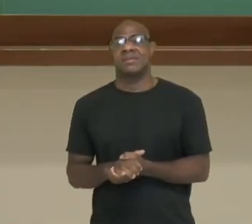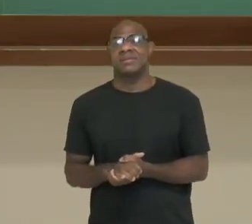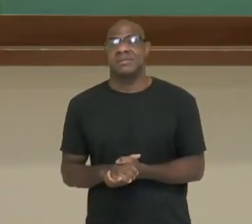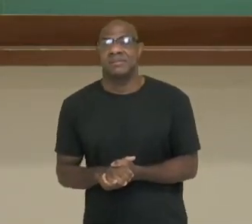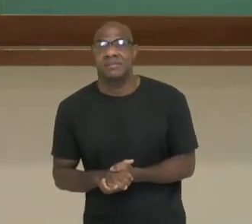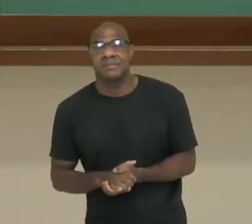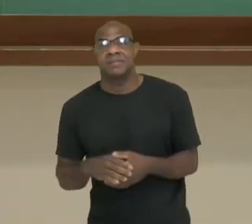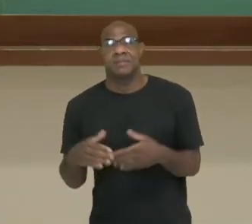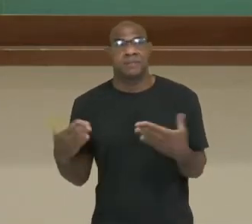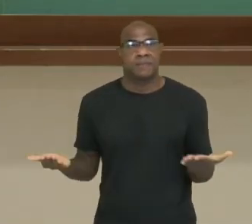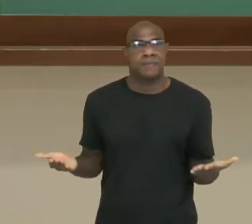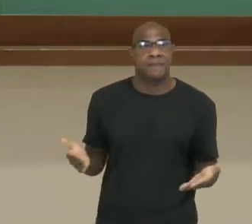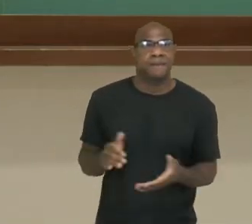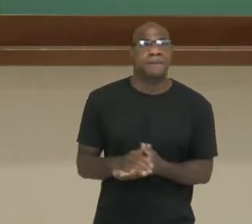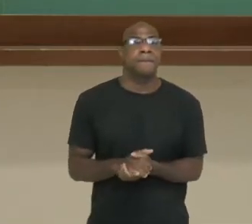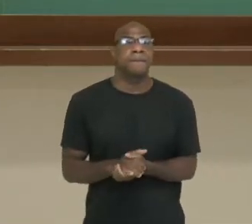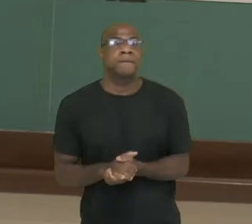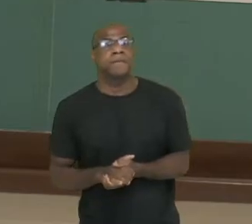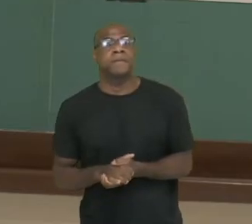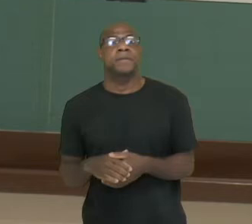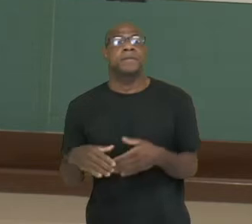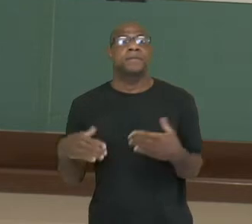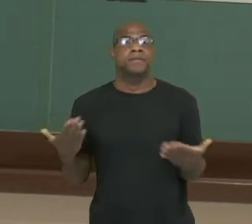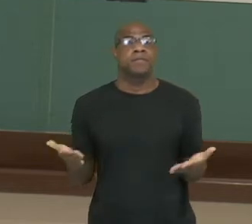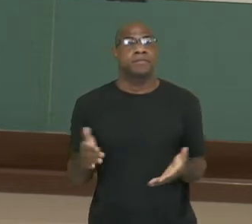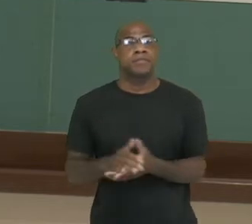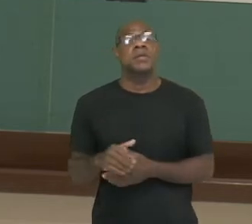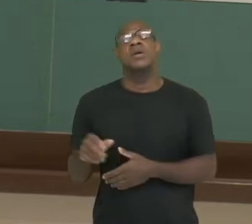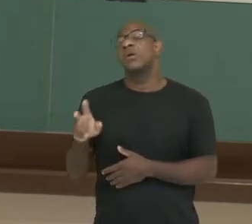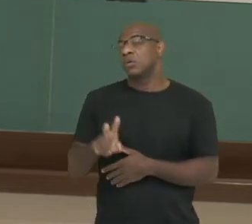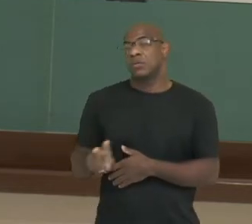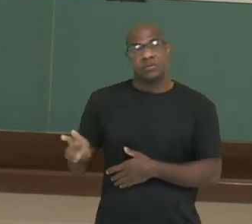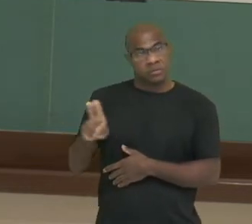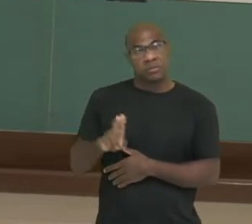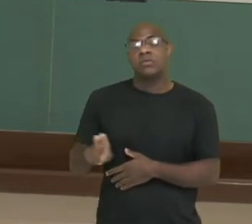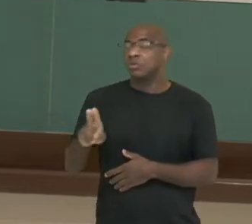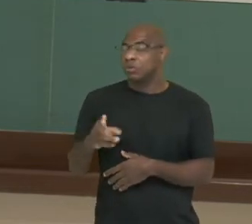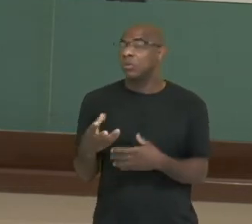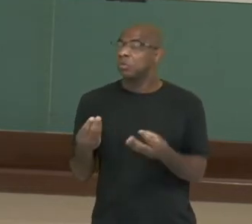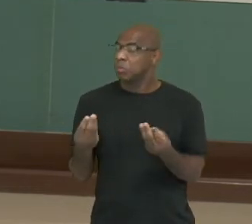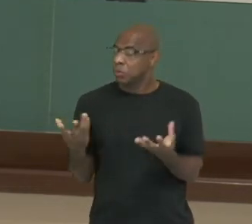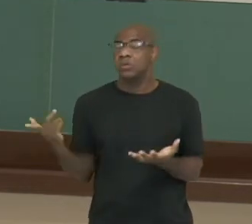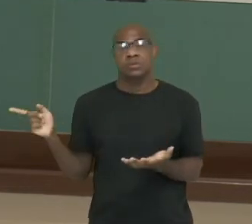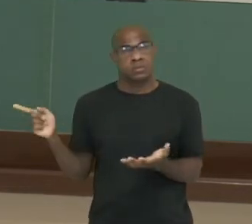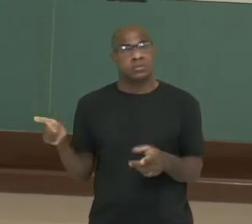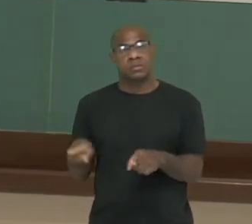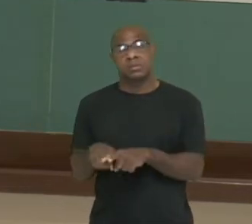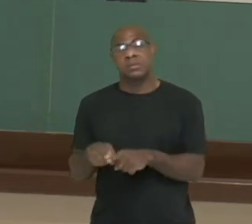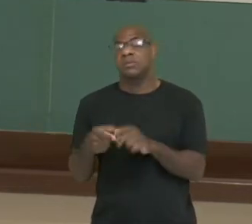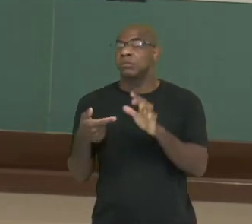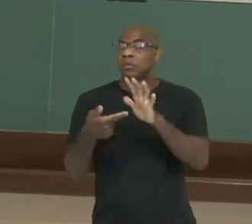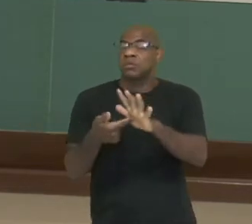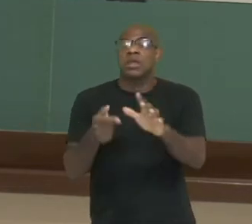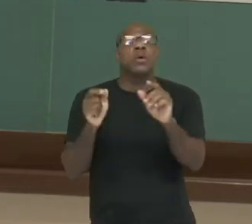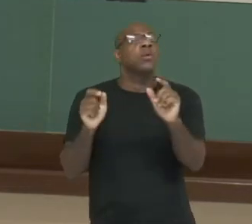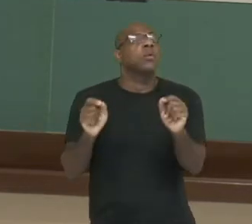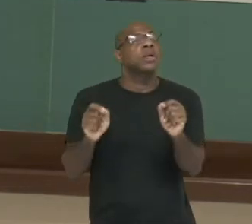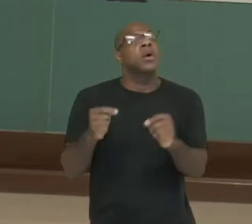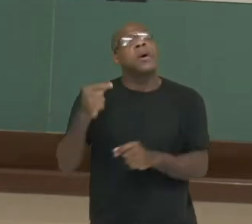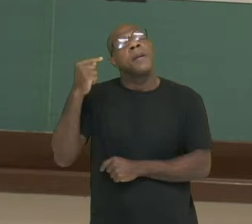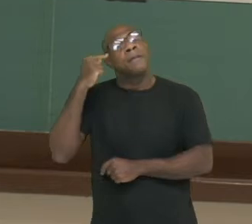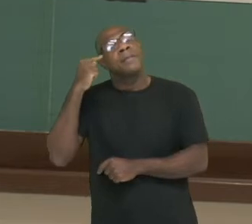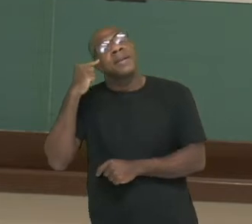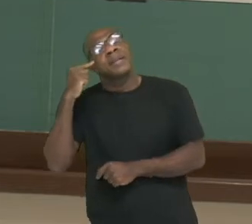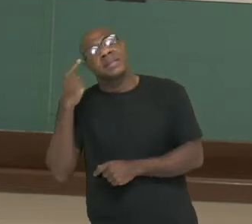aí. Foi um teatro, né, que utilizou muito essa questão do teatro épico, né? De trazer o pensar,